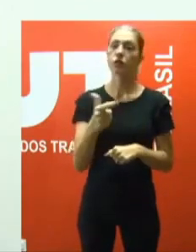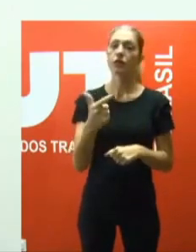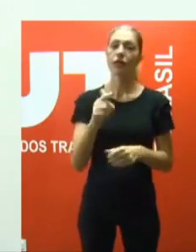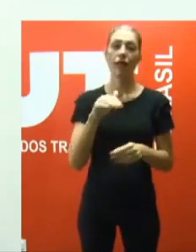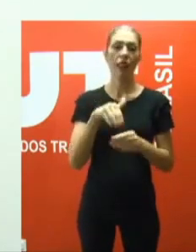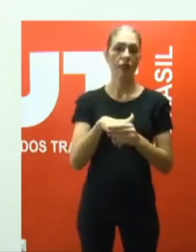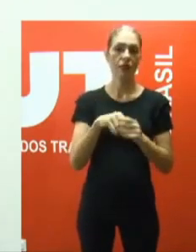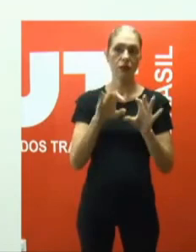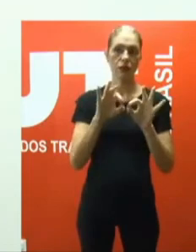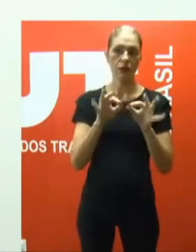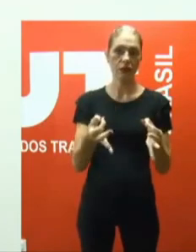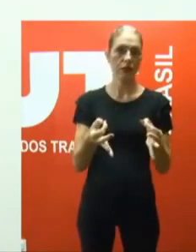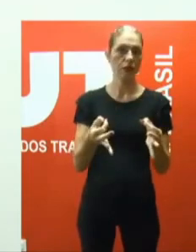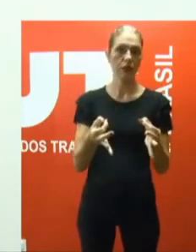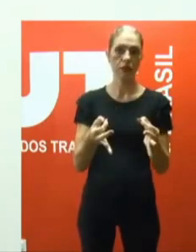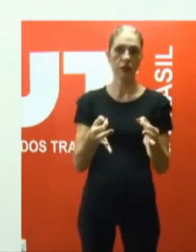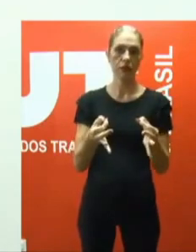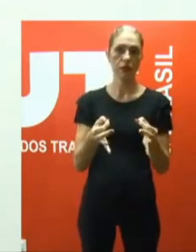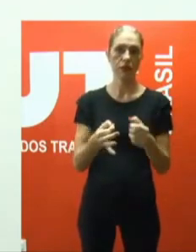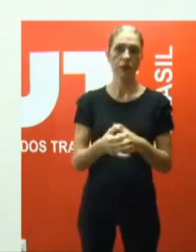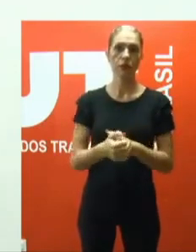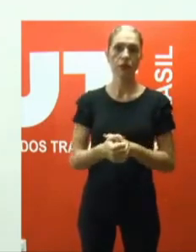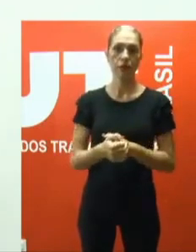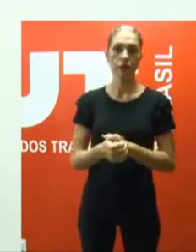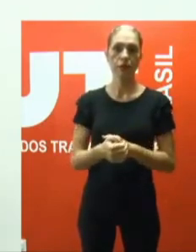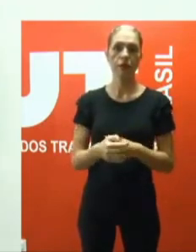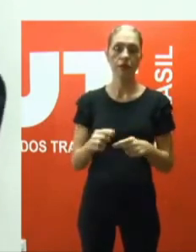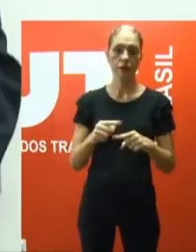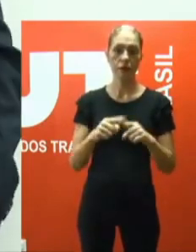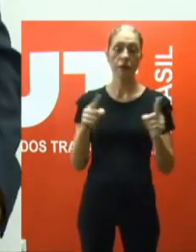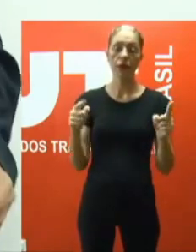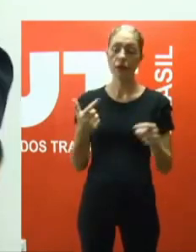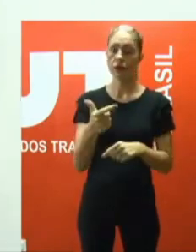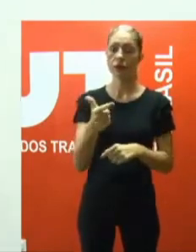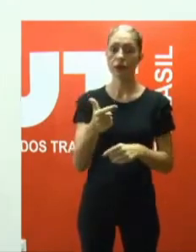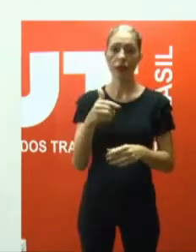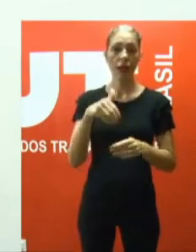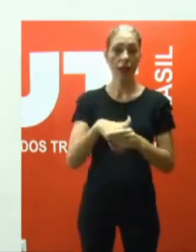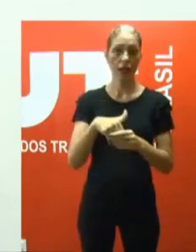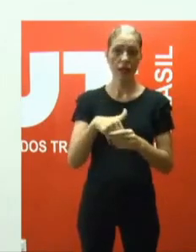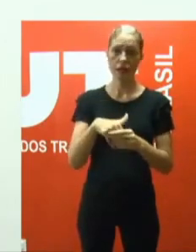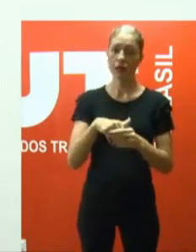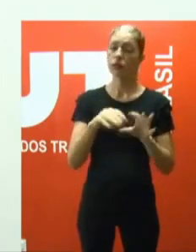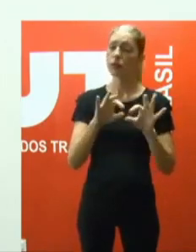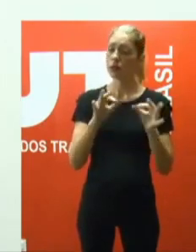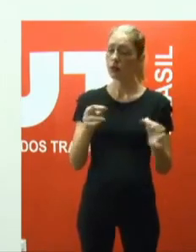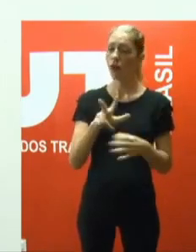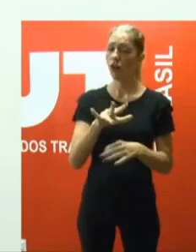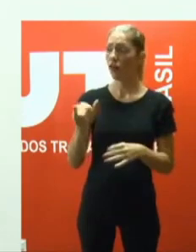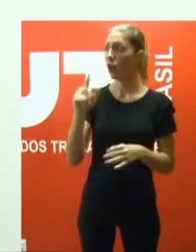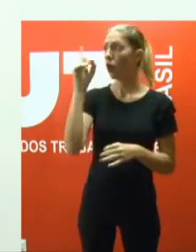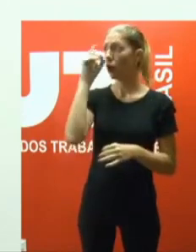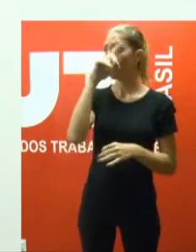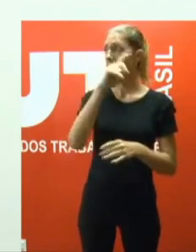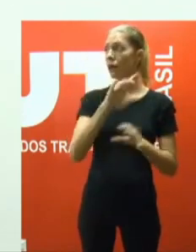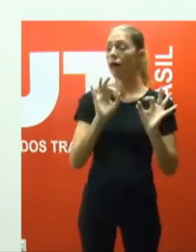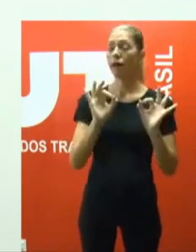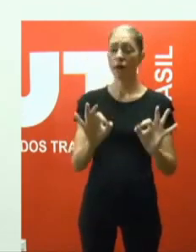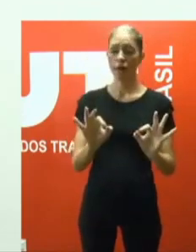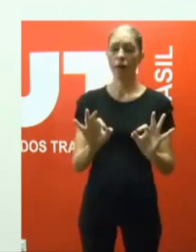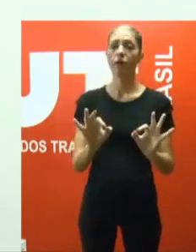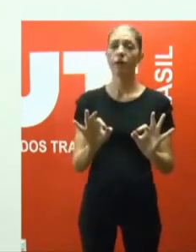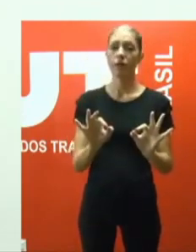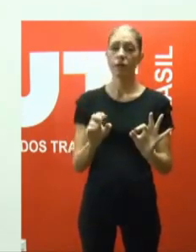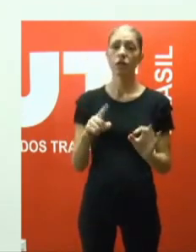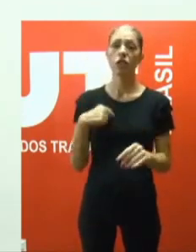simples. Sabe? Nós não teremos uma eleição simples. Nós teremos uma eleição complicada. Sabe?